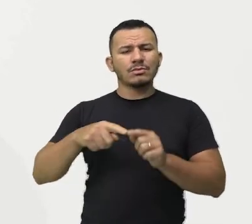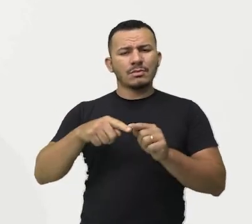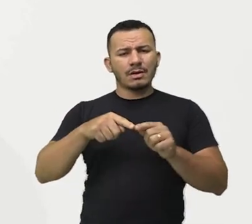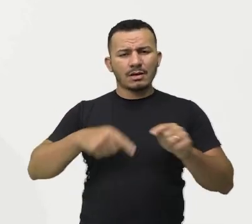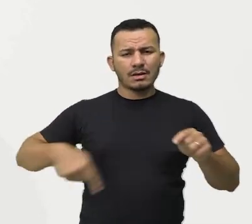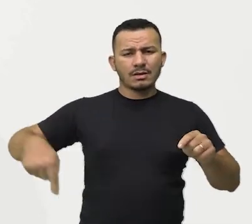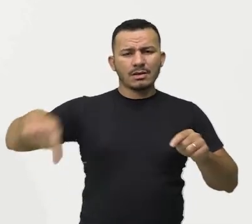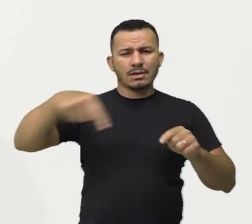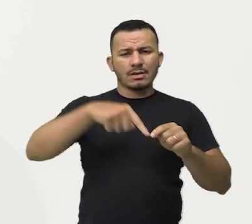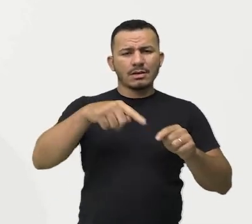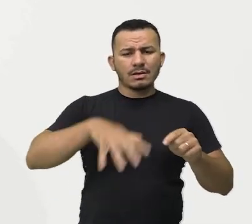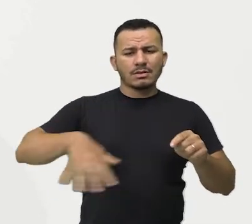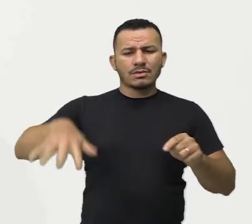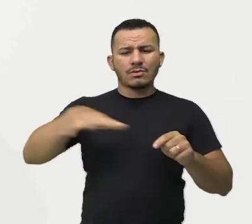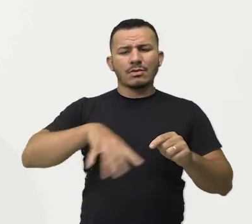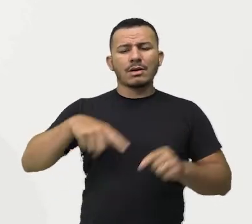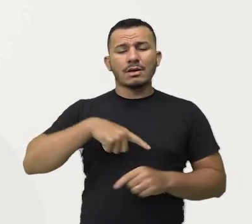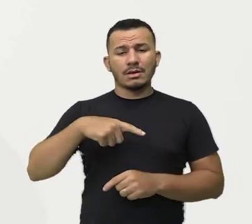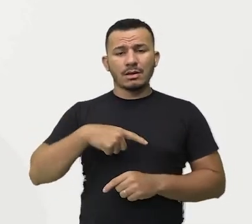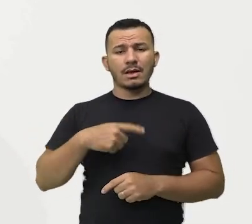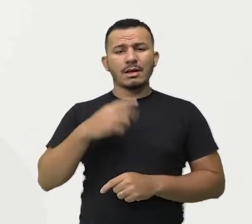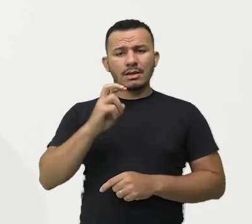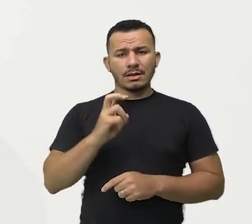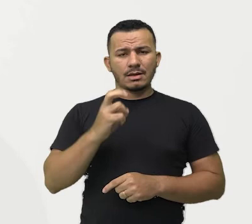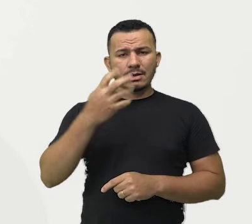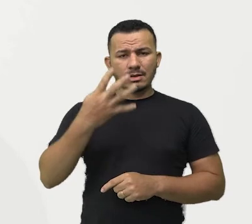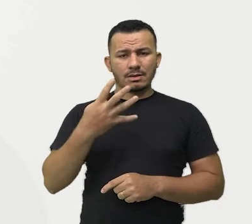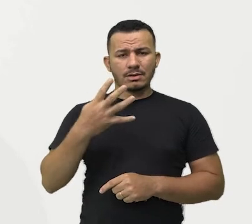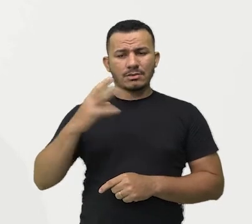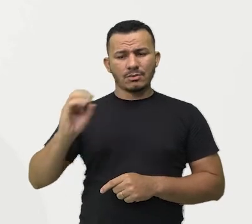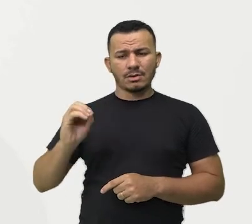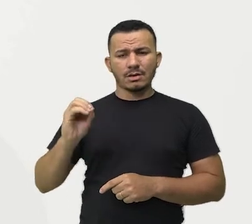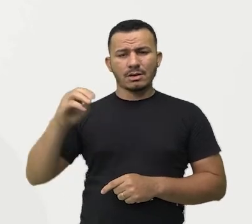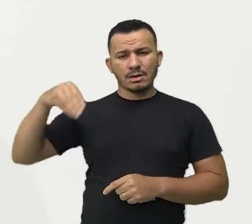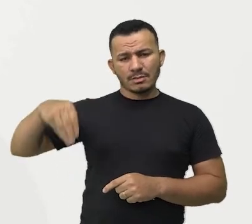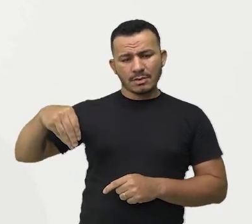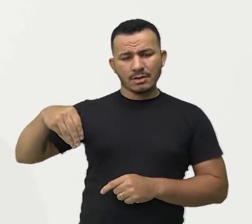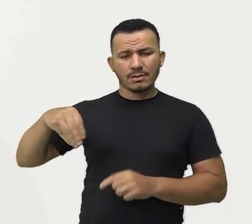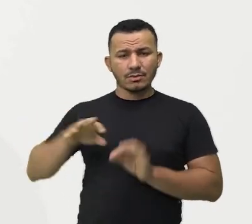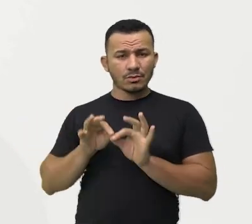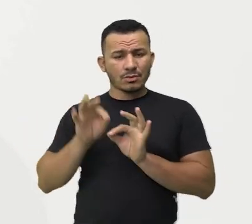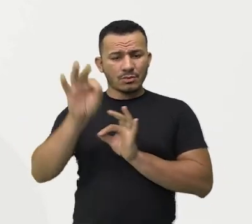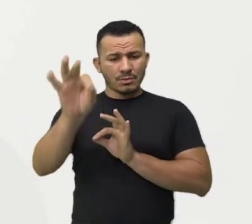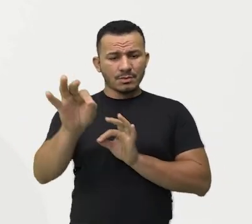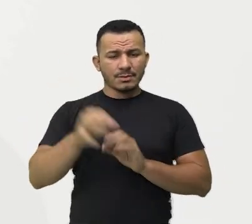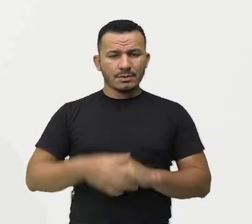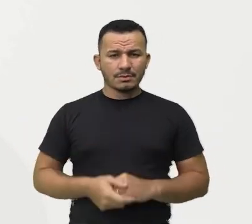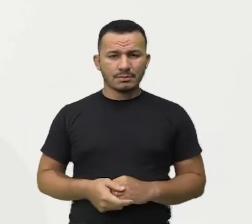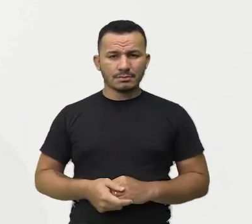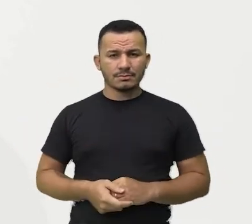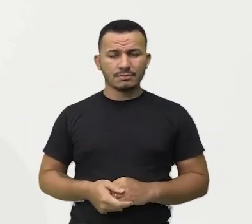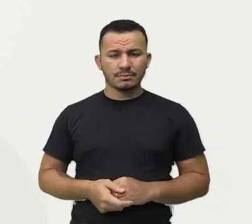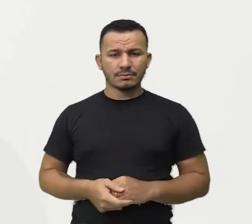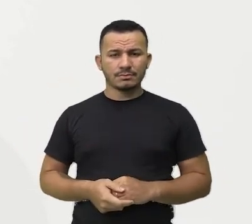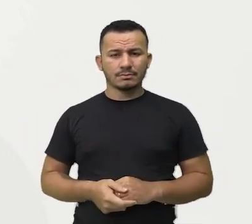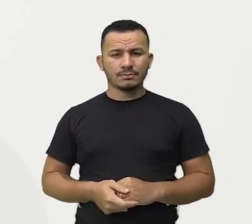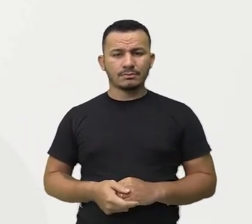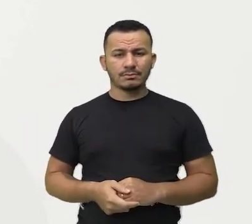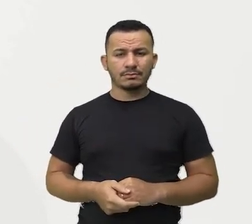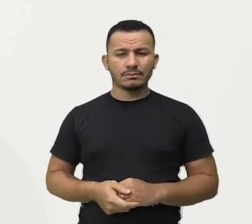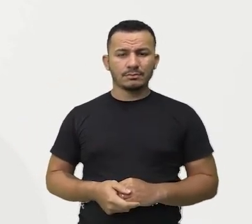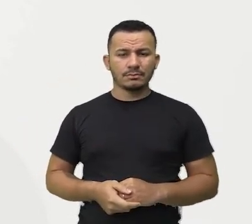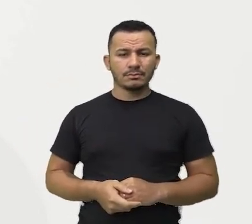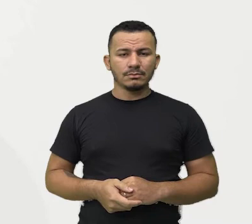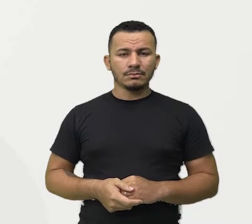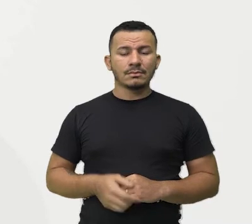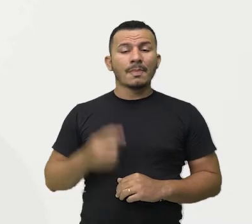uma praça circular que possui 540 metros de comprimento, pessoal. Bora pensar,